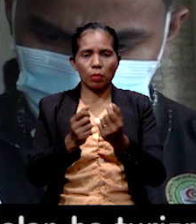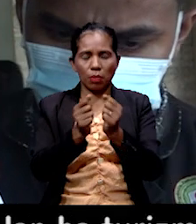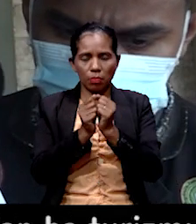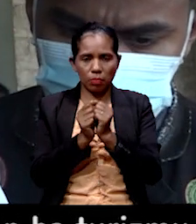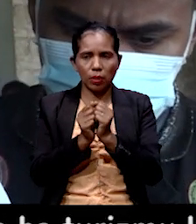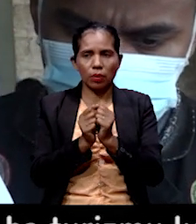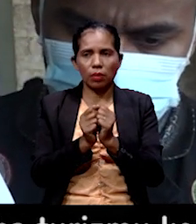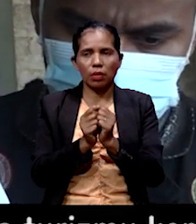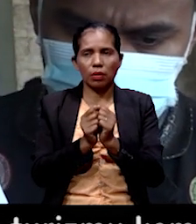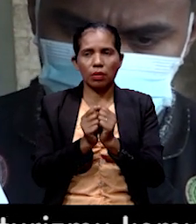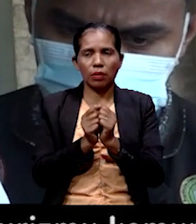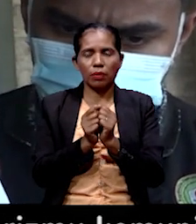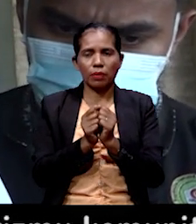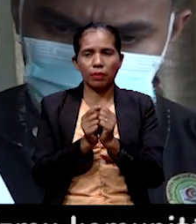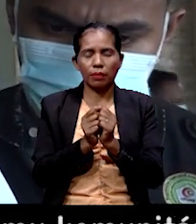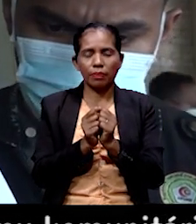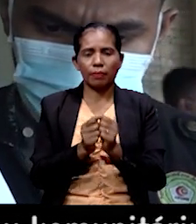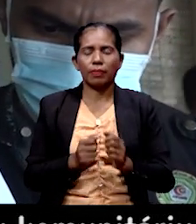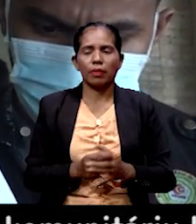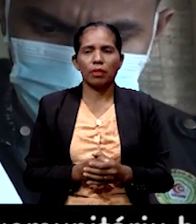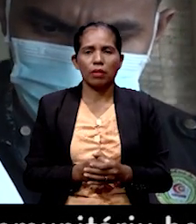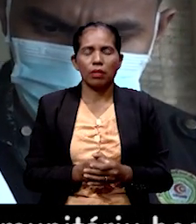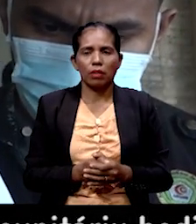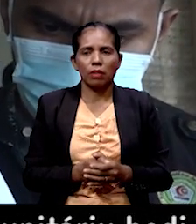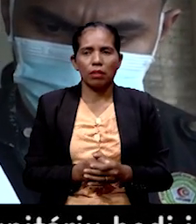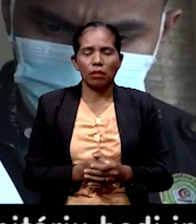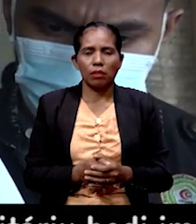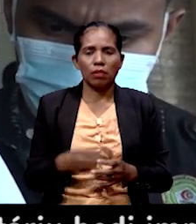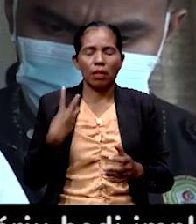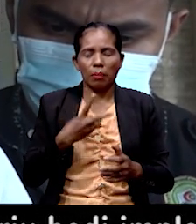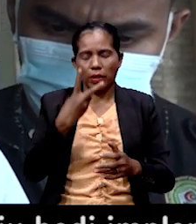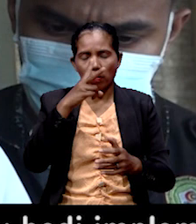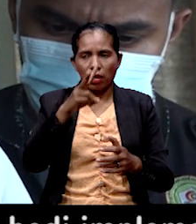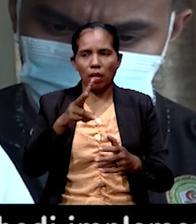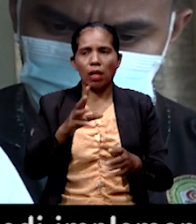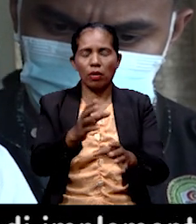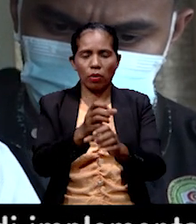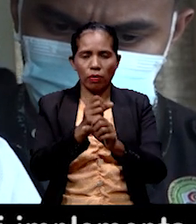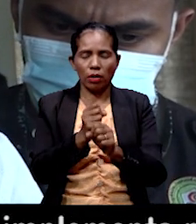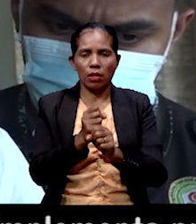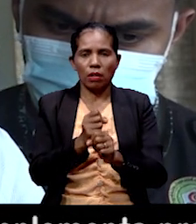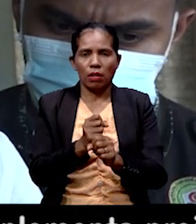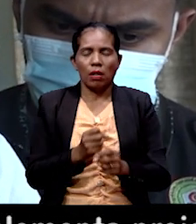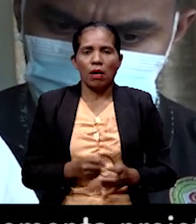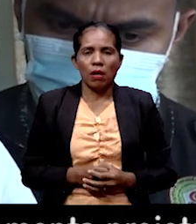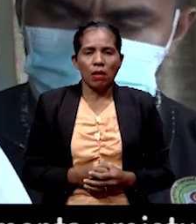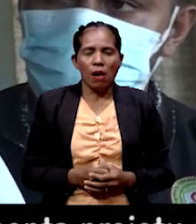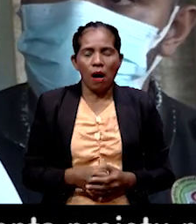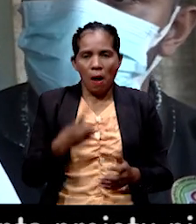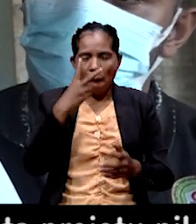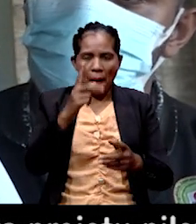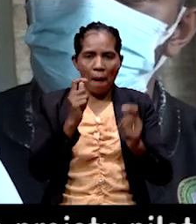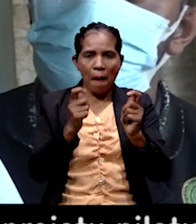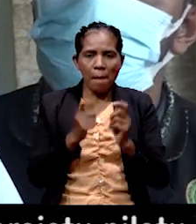parte deporal usai fiesanya teknik laboratorium par fute amostra ko di haro analisa teste